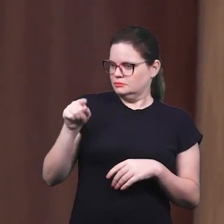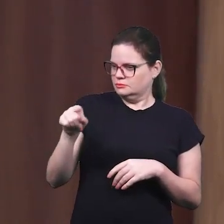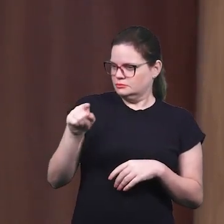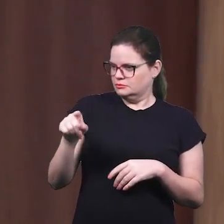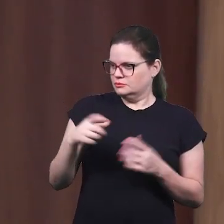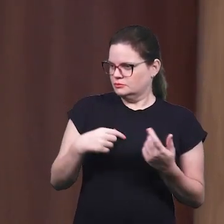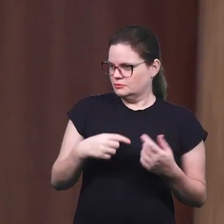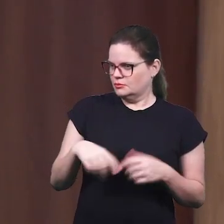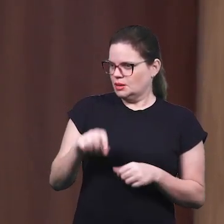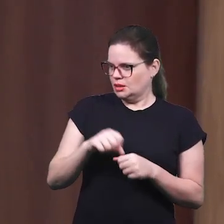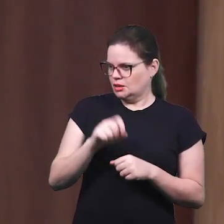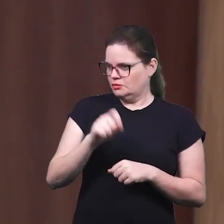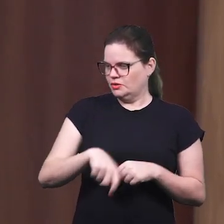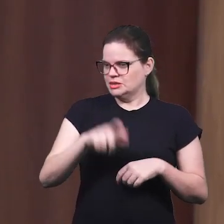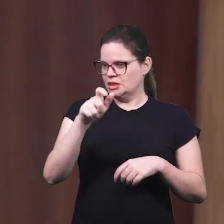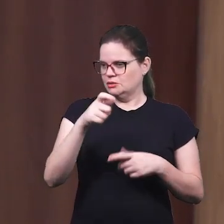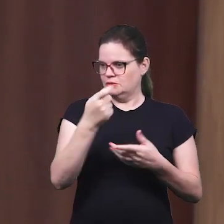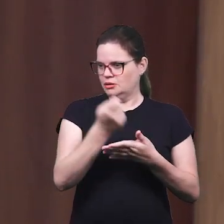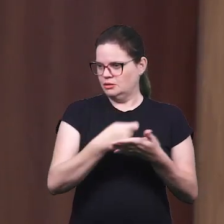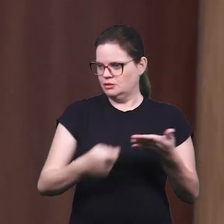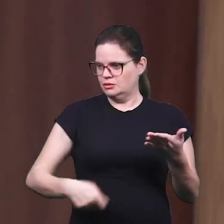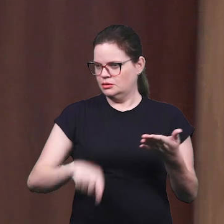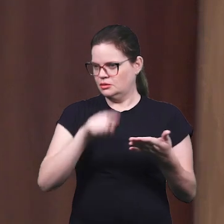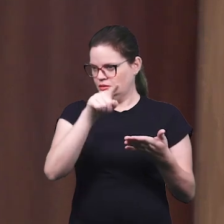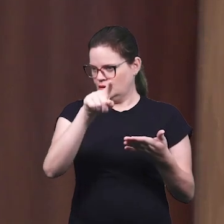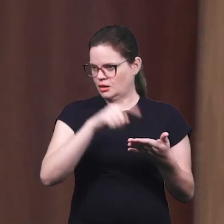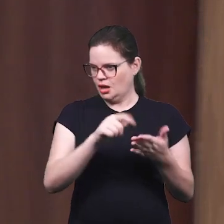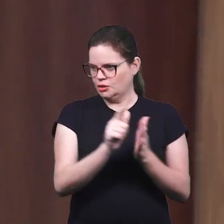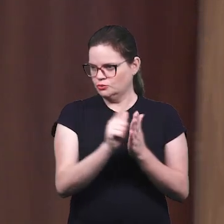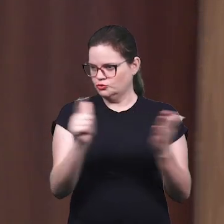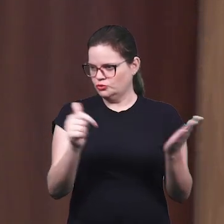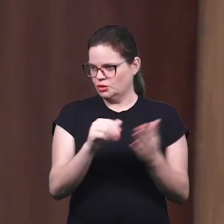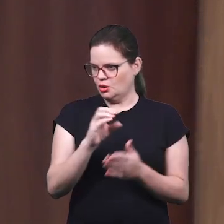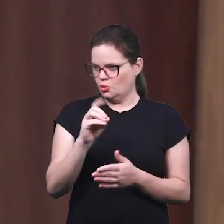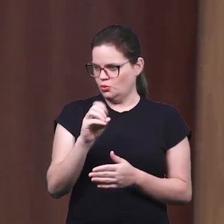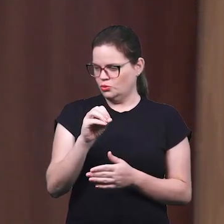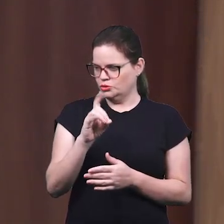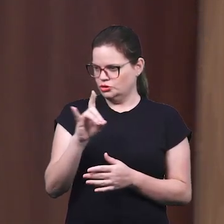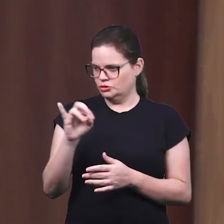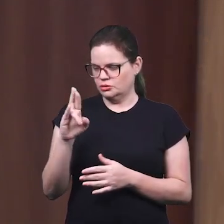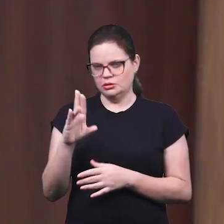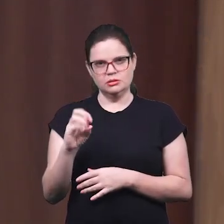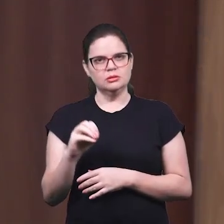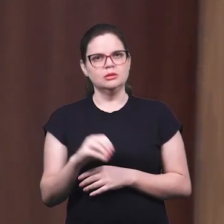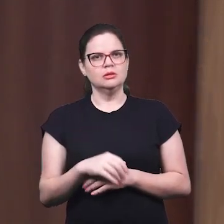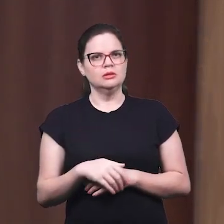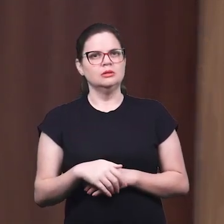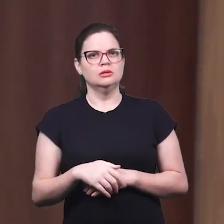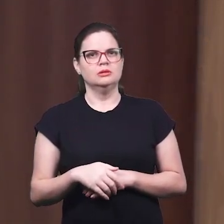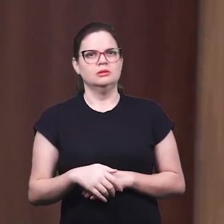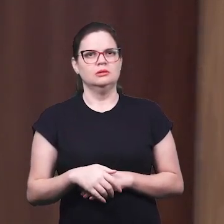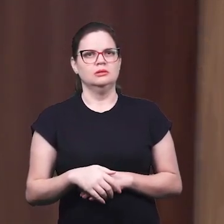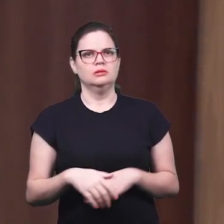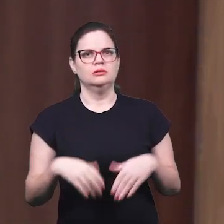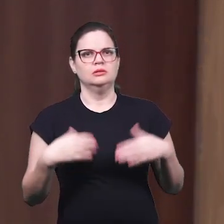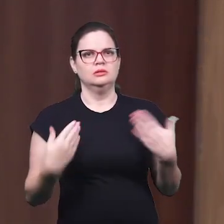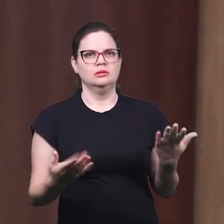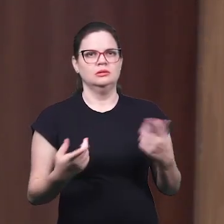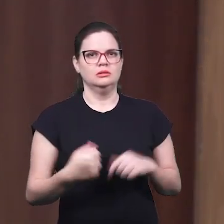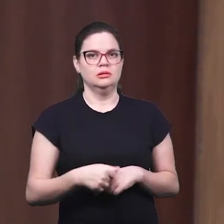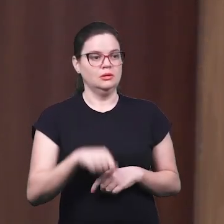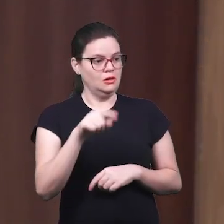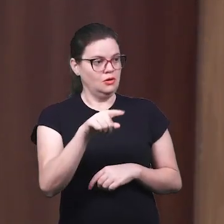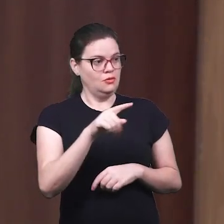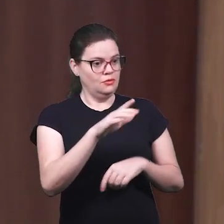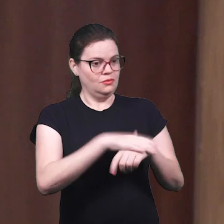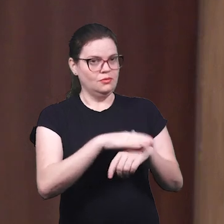você que está fazendo aquela coluna do Diário? Eu sou, sim, senhor, todo modesto. Né? Aí me disseram também que aqueles anúncios todos, você que